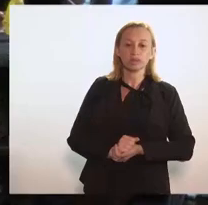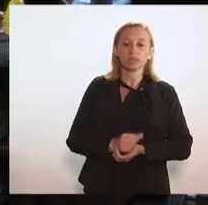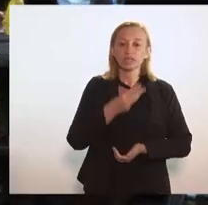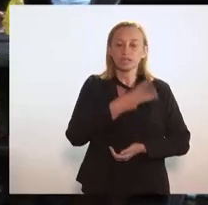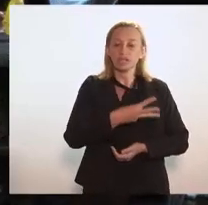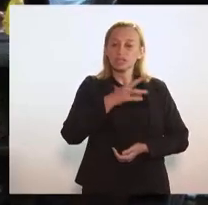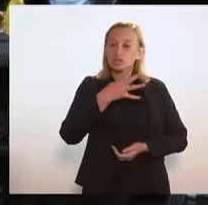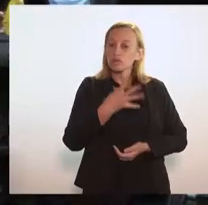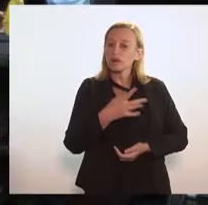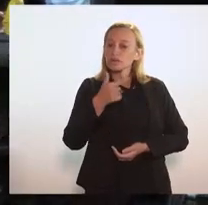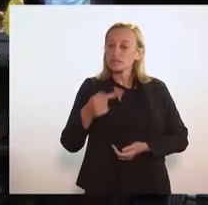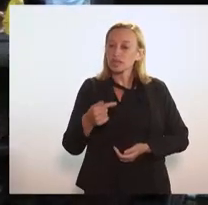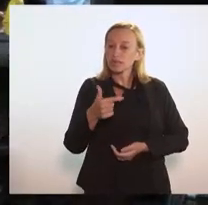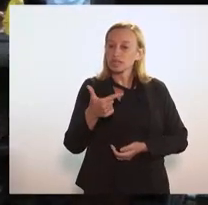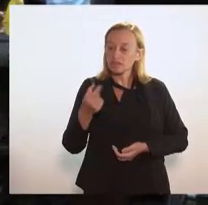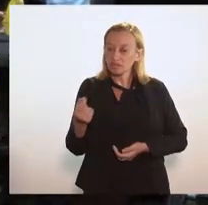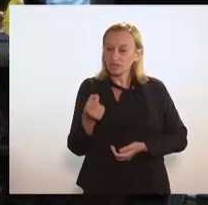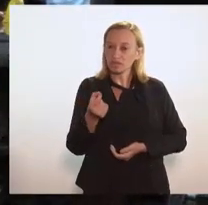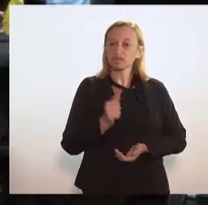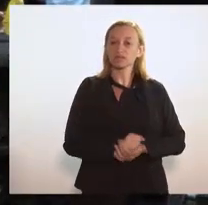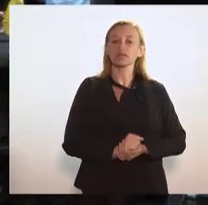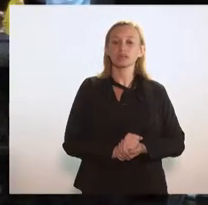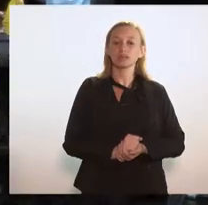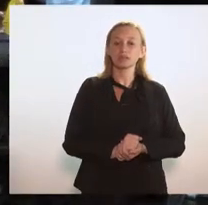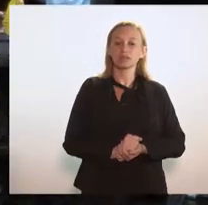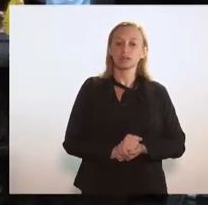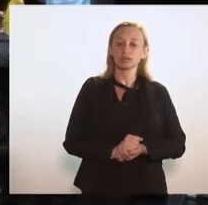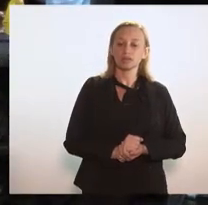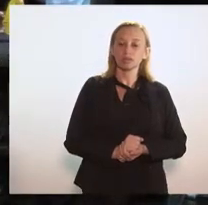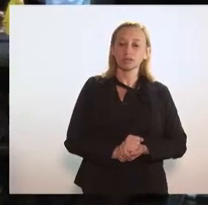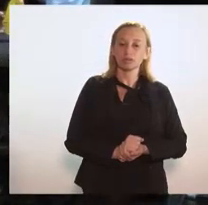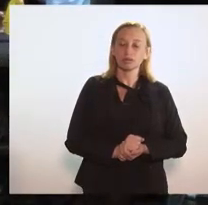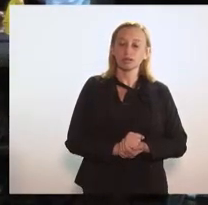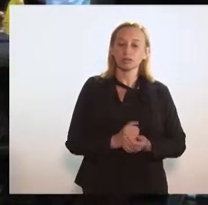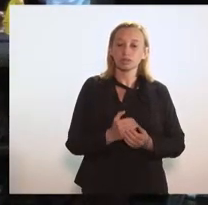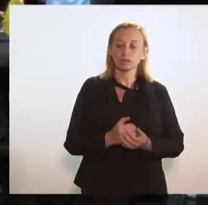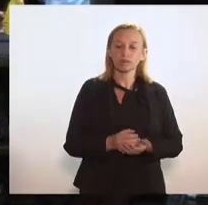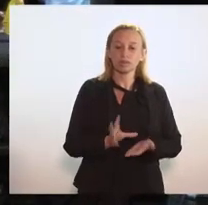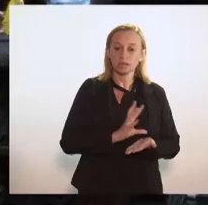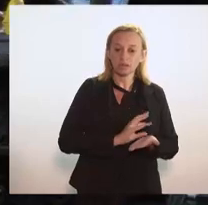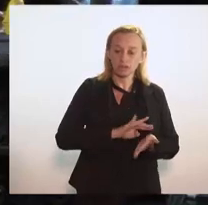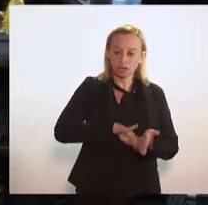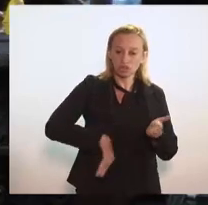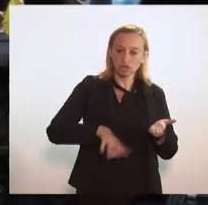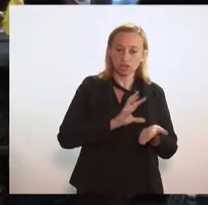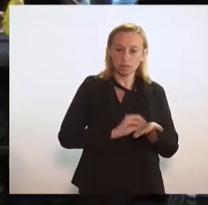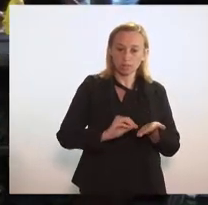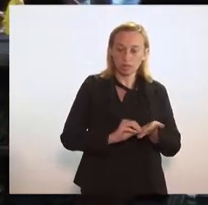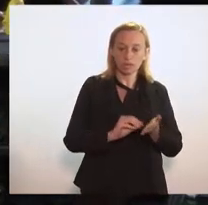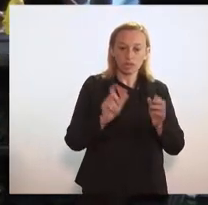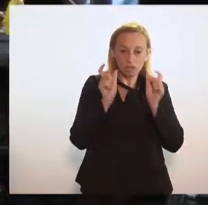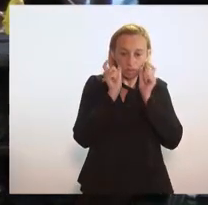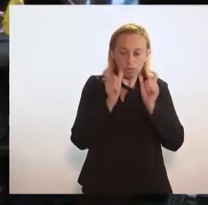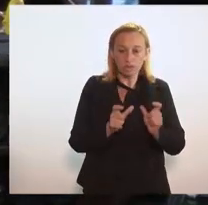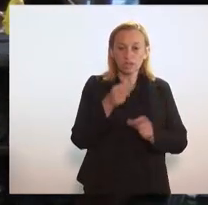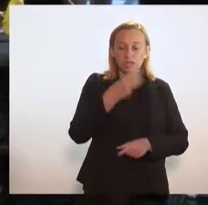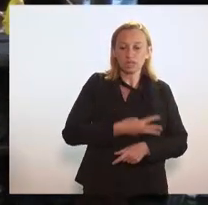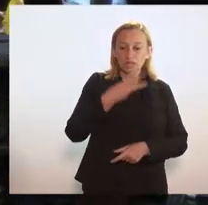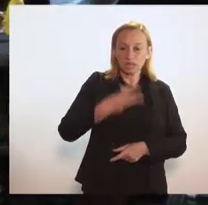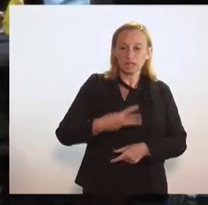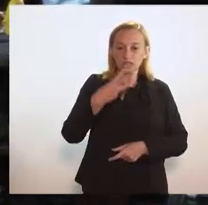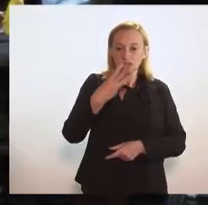347 três e vinte da remetendo produção de Palco MP3 TJ e chamando a atenção do